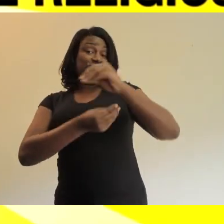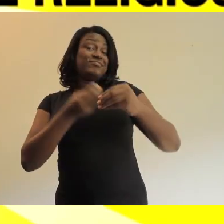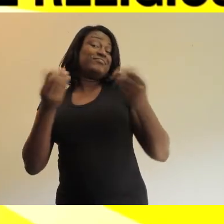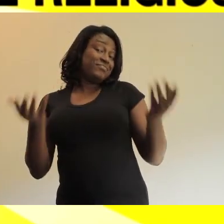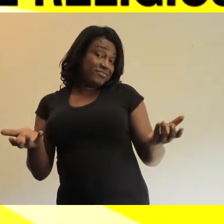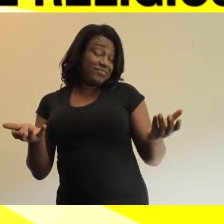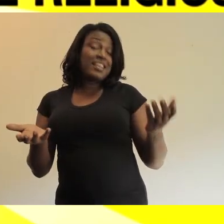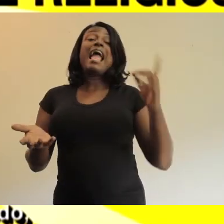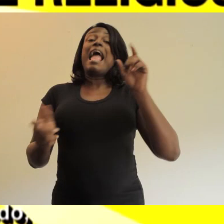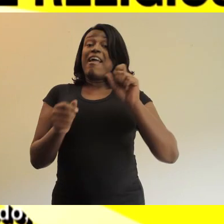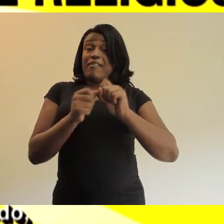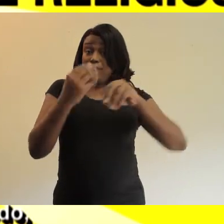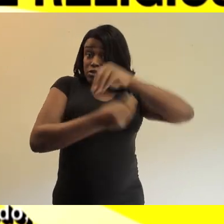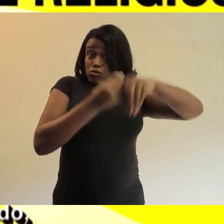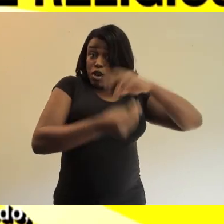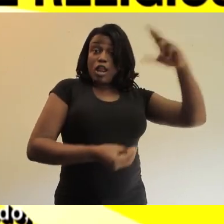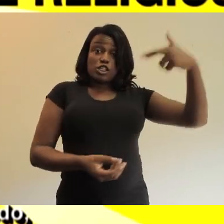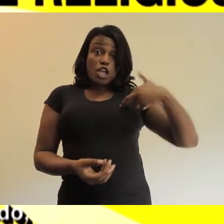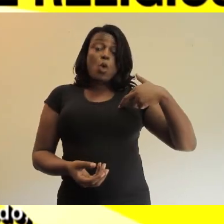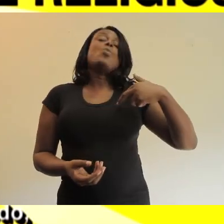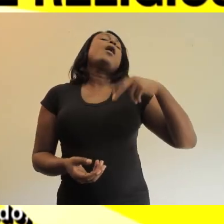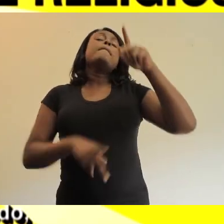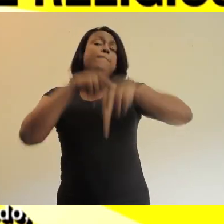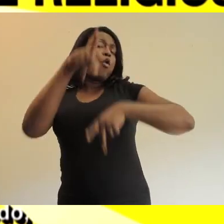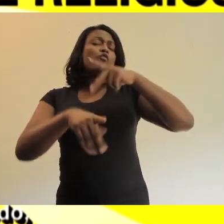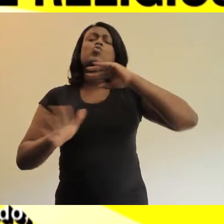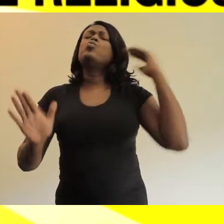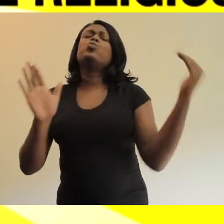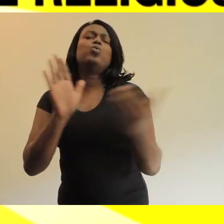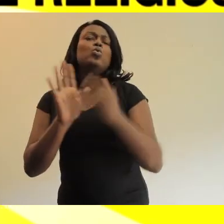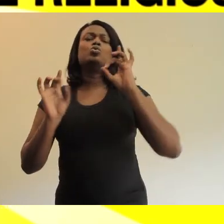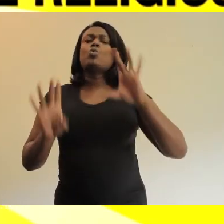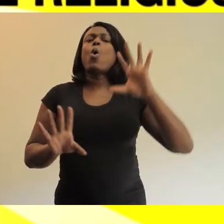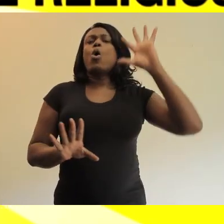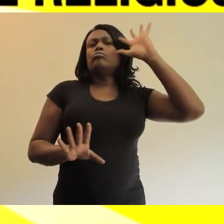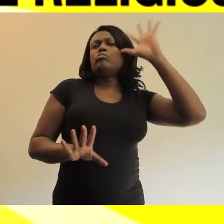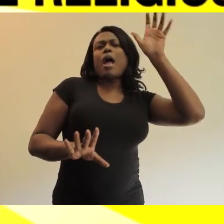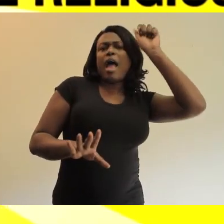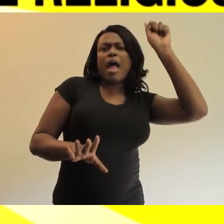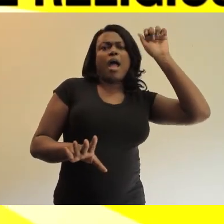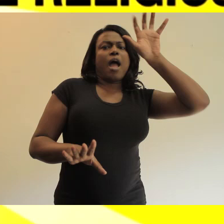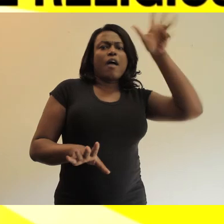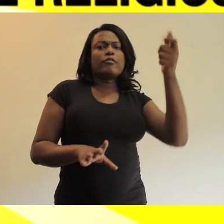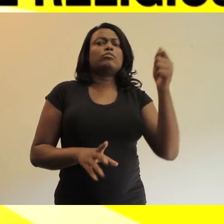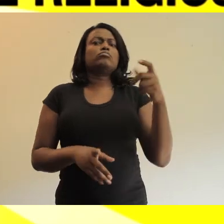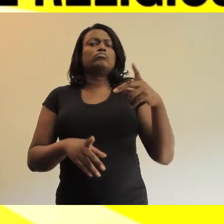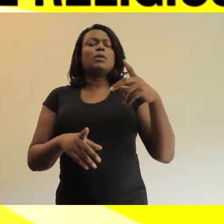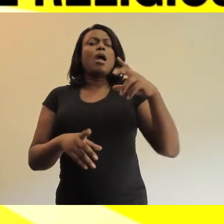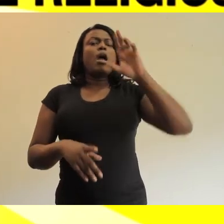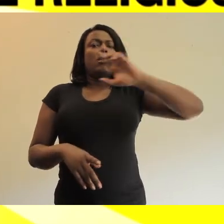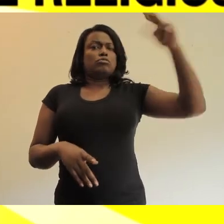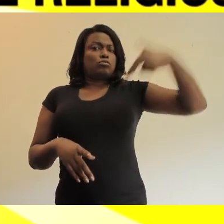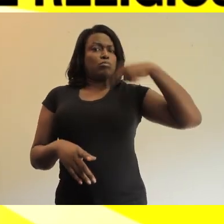questões do povo não Só do povo de Santo mas do povo como um todo dos ciganos dos indígenas é defender